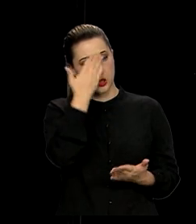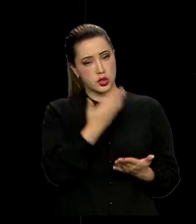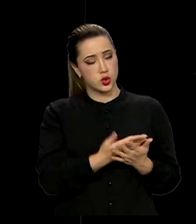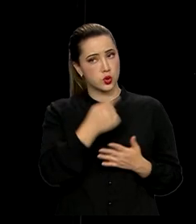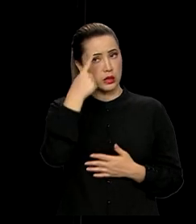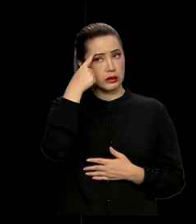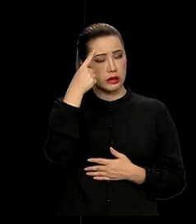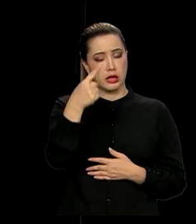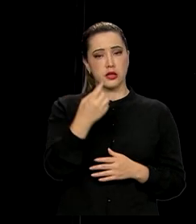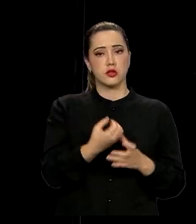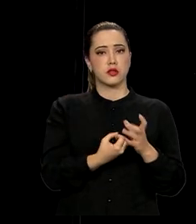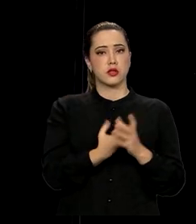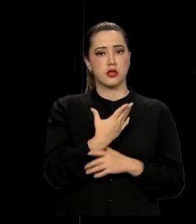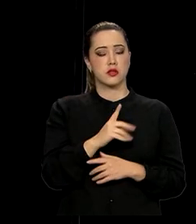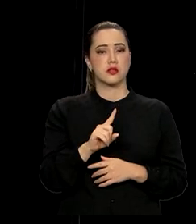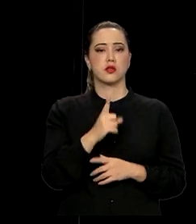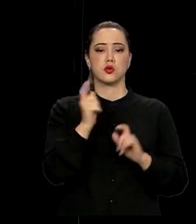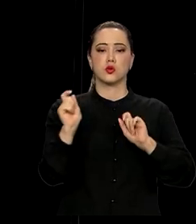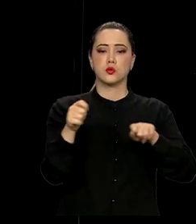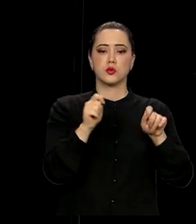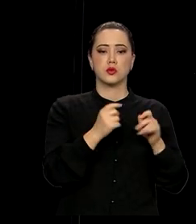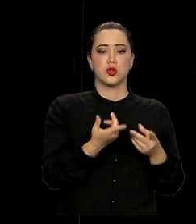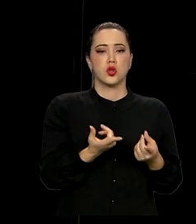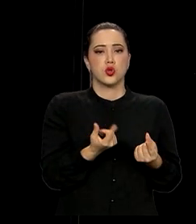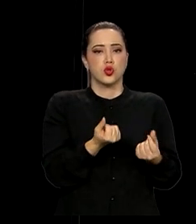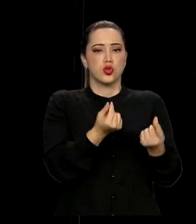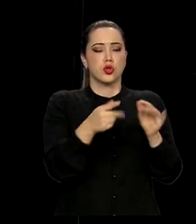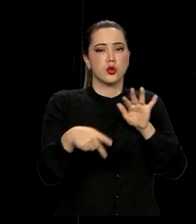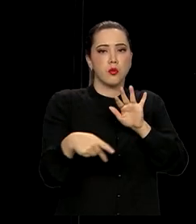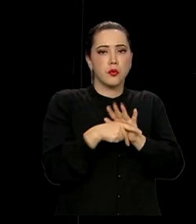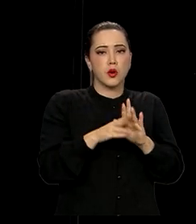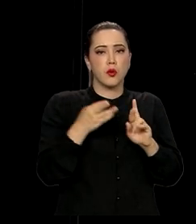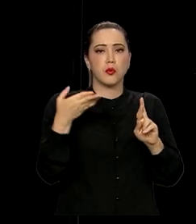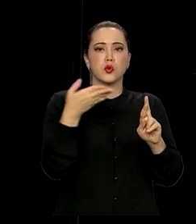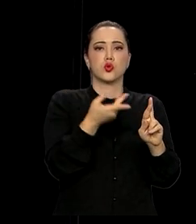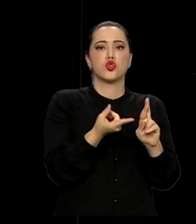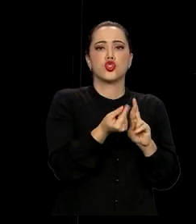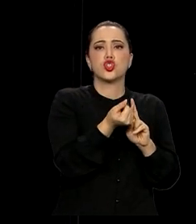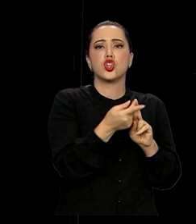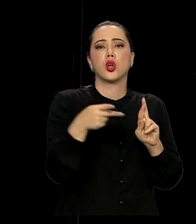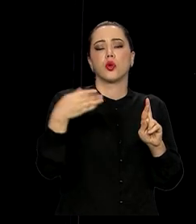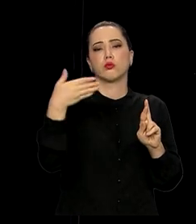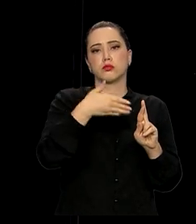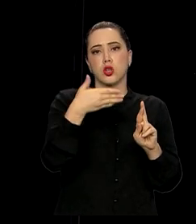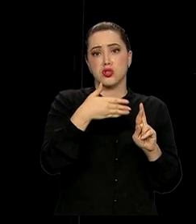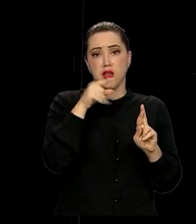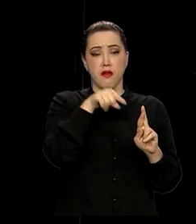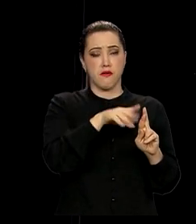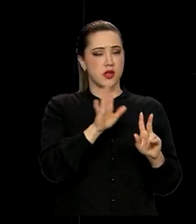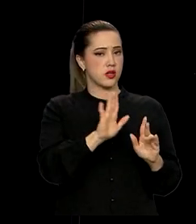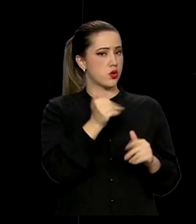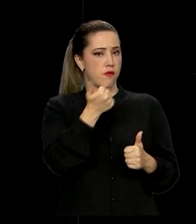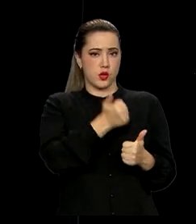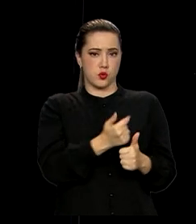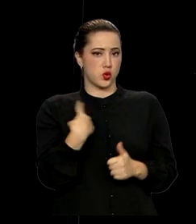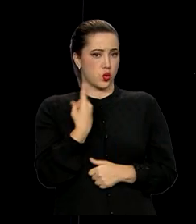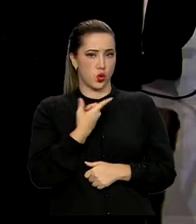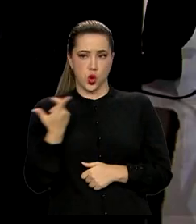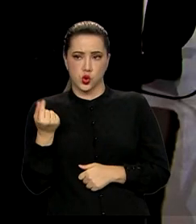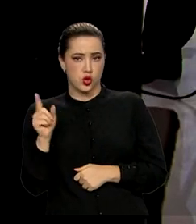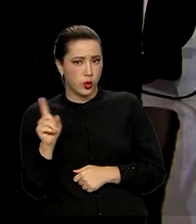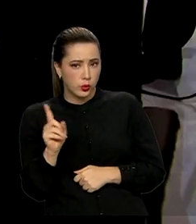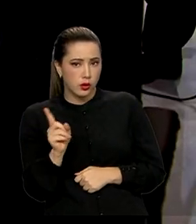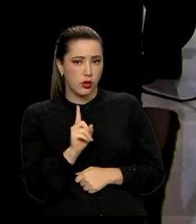de adoção de uma unidade de conta de referência para o comércio que não substituirá nossas moedas